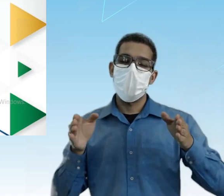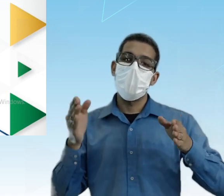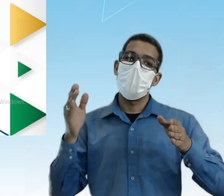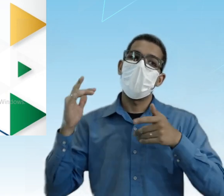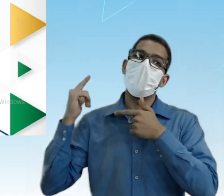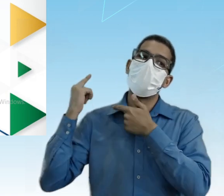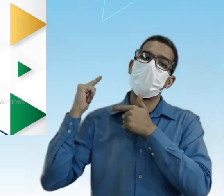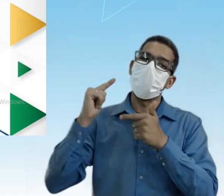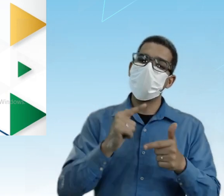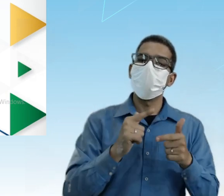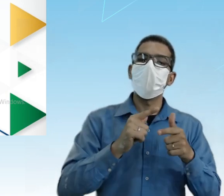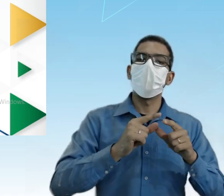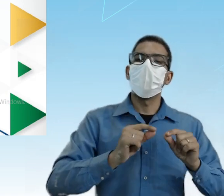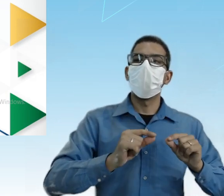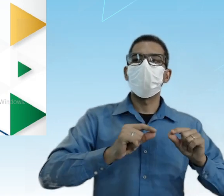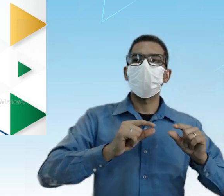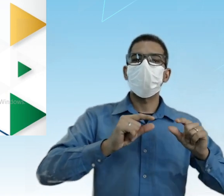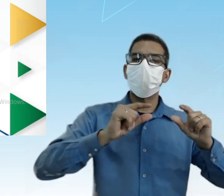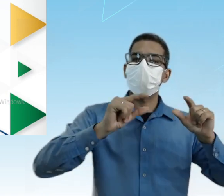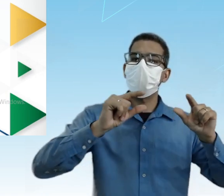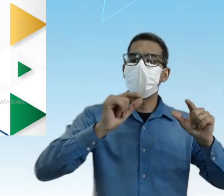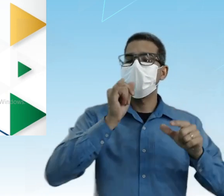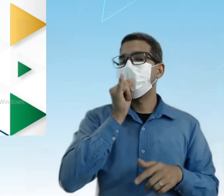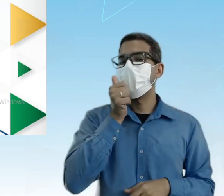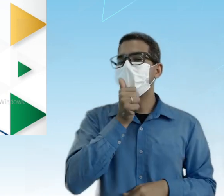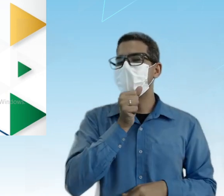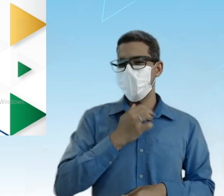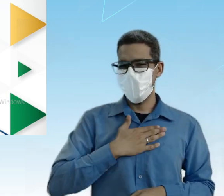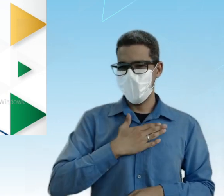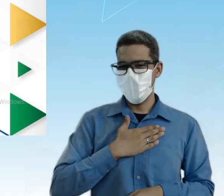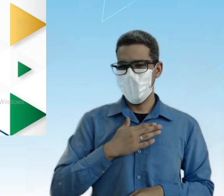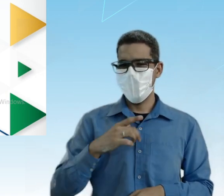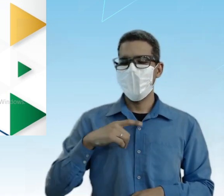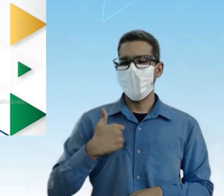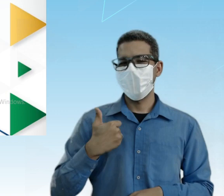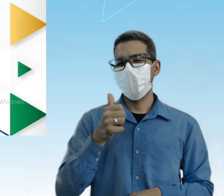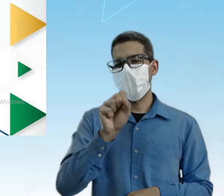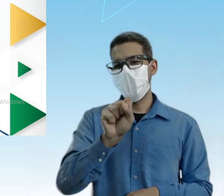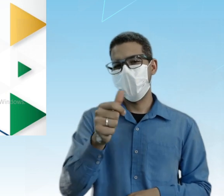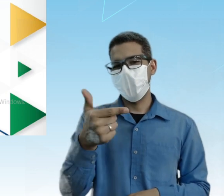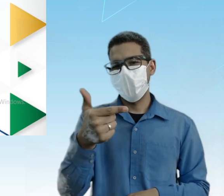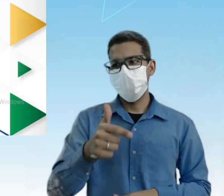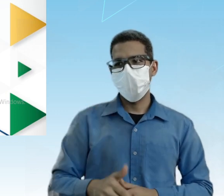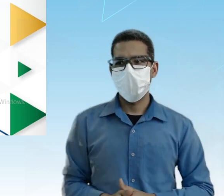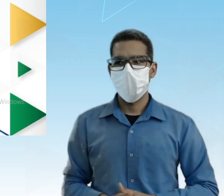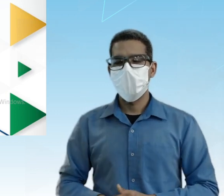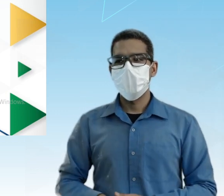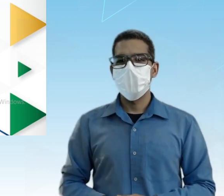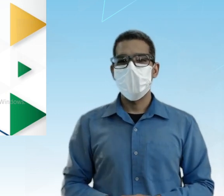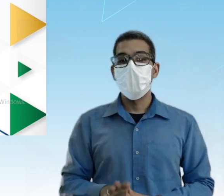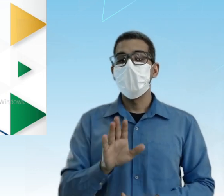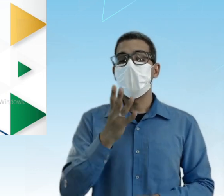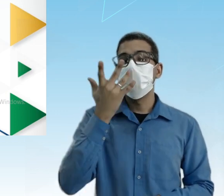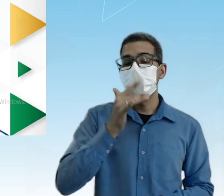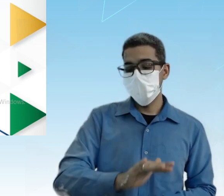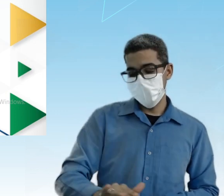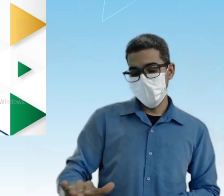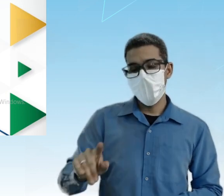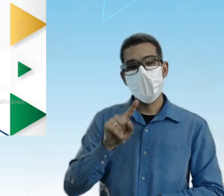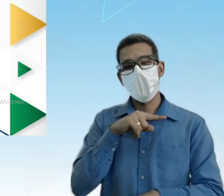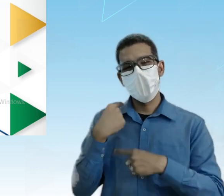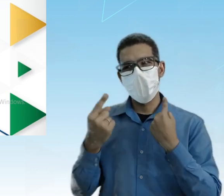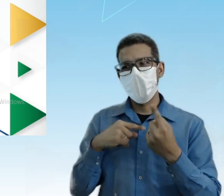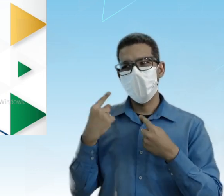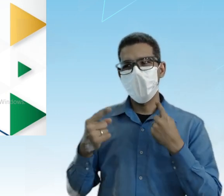anos. Graças a Deus, minha mãezinha tem 82 anos. A taxa de mortalidade infantil do país